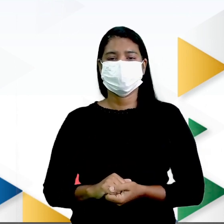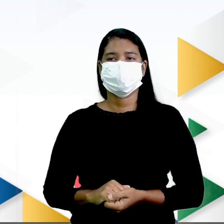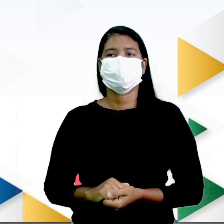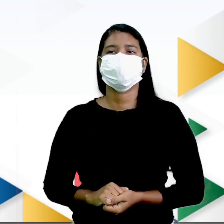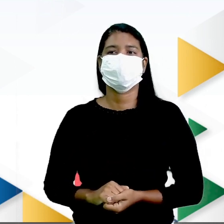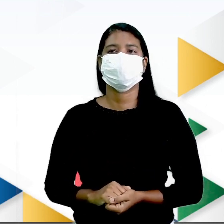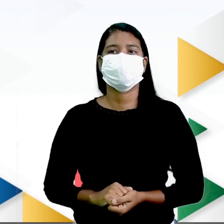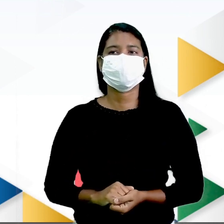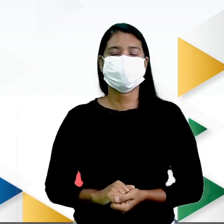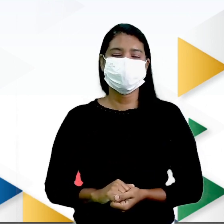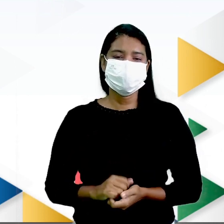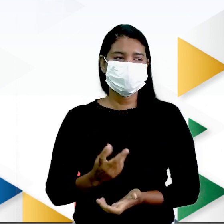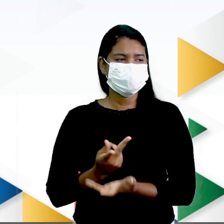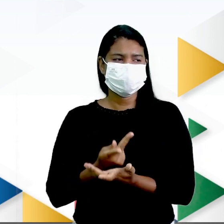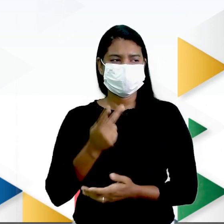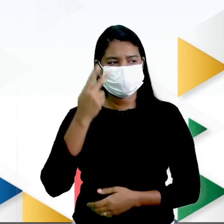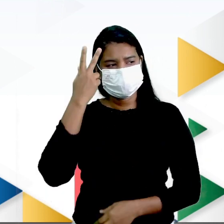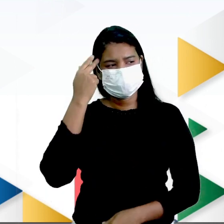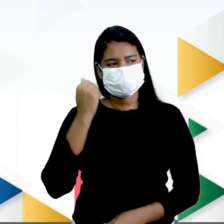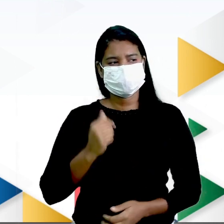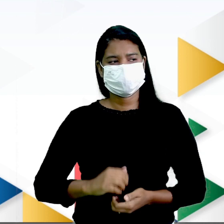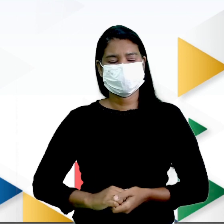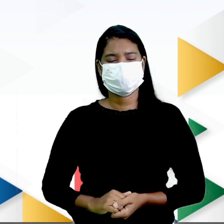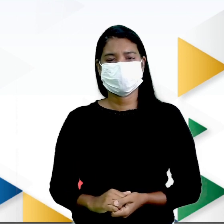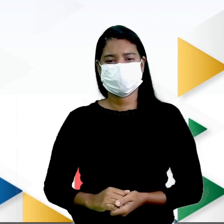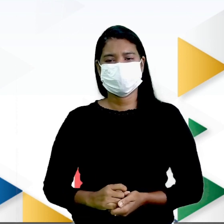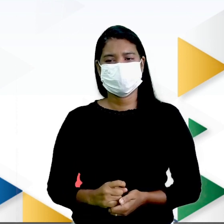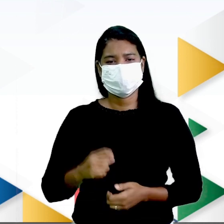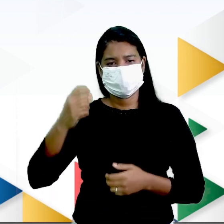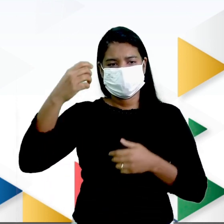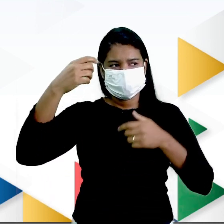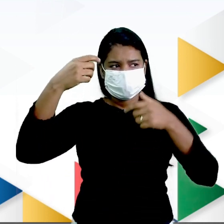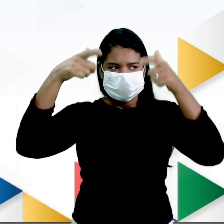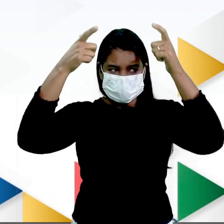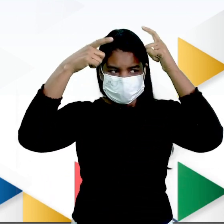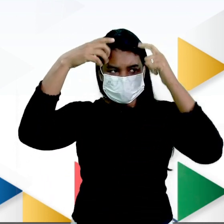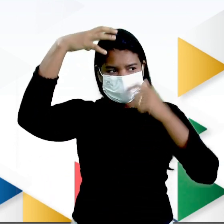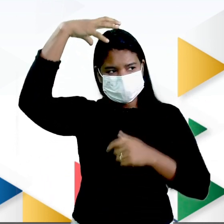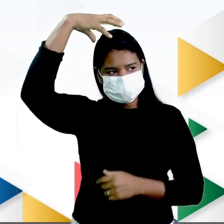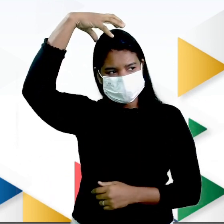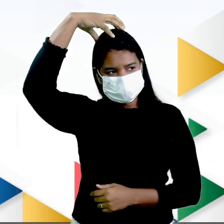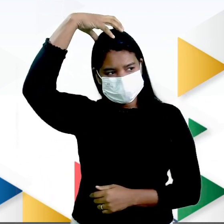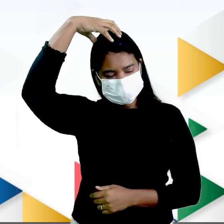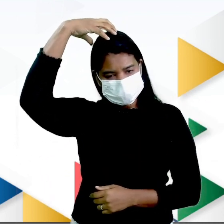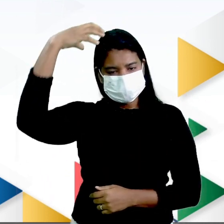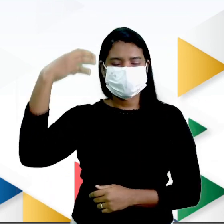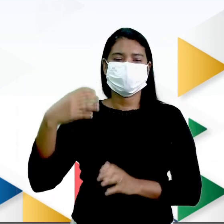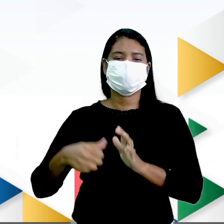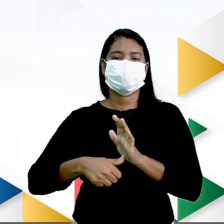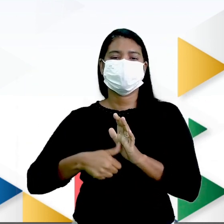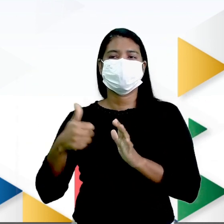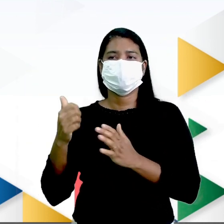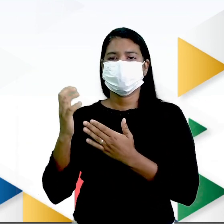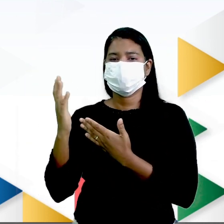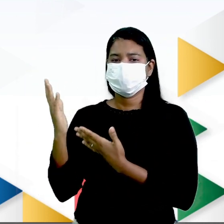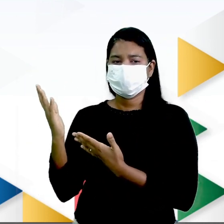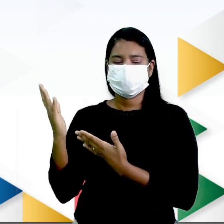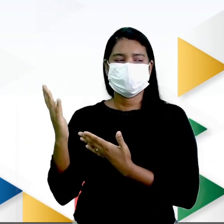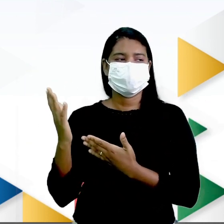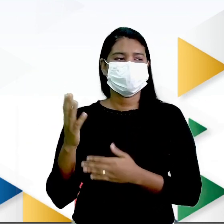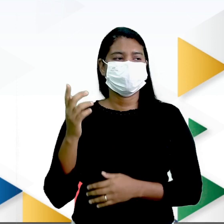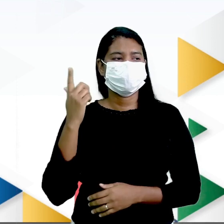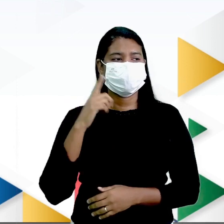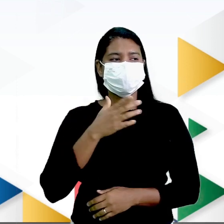Porque as incertezas acontecem. Então, provavelmente foi no reinado de Ptolomeu I, Euclides é considerado